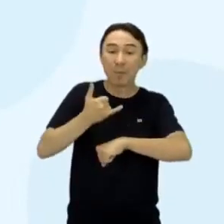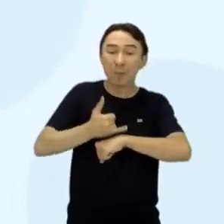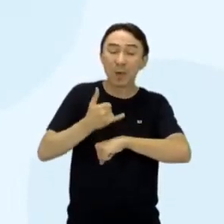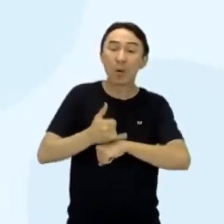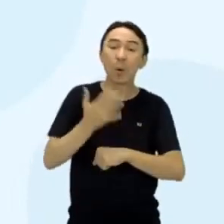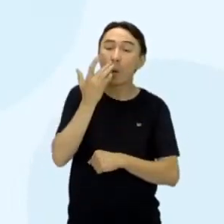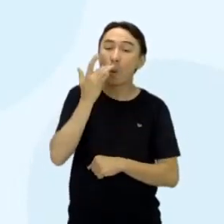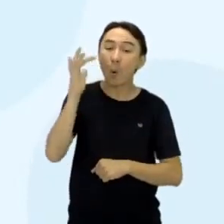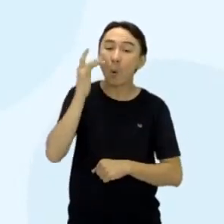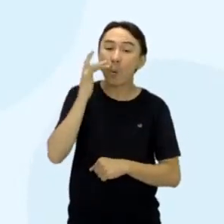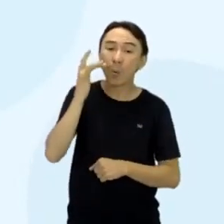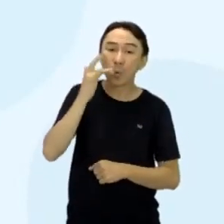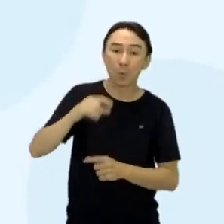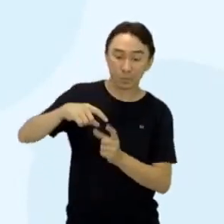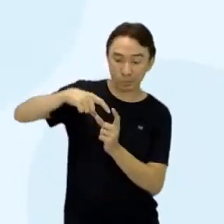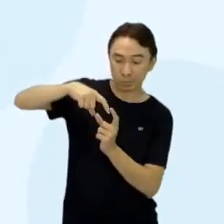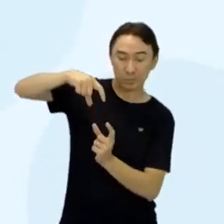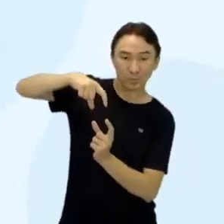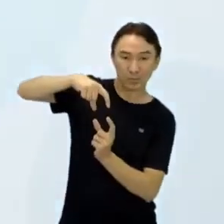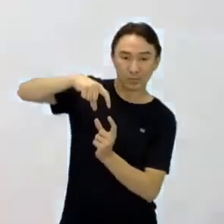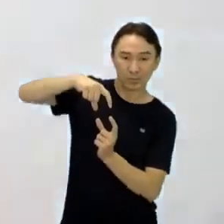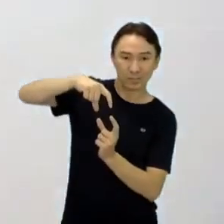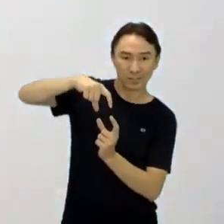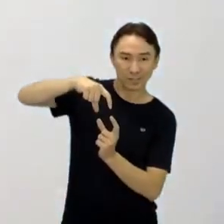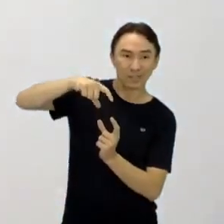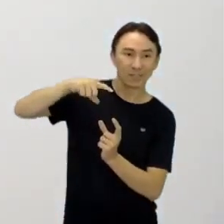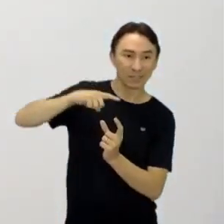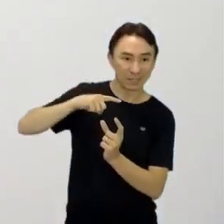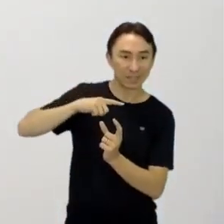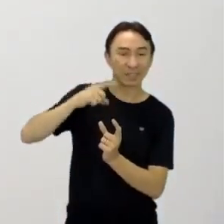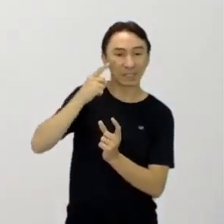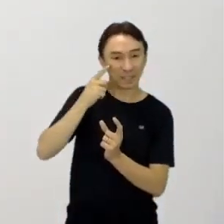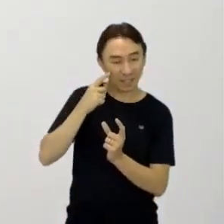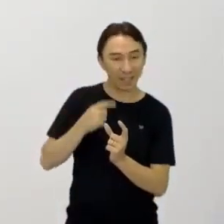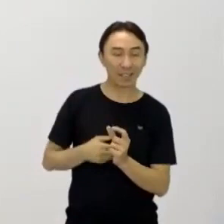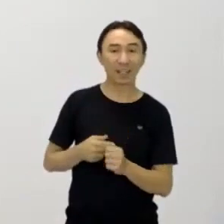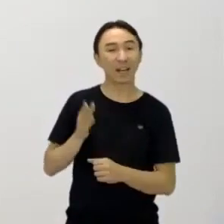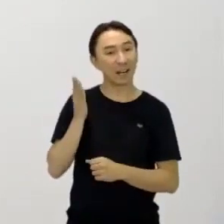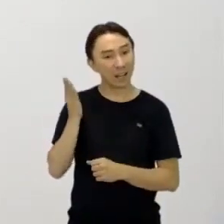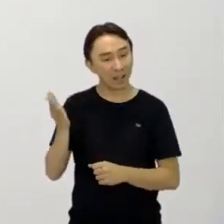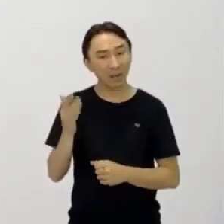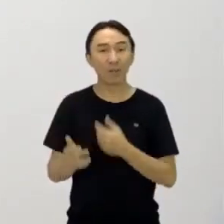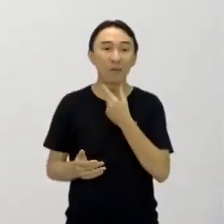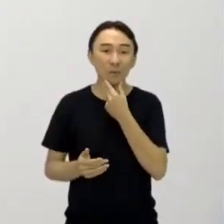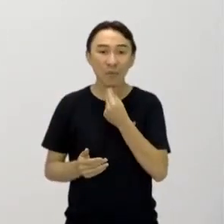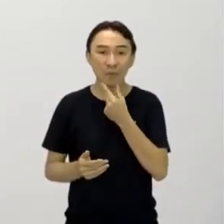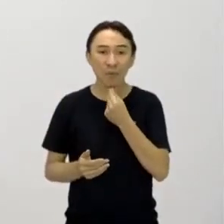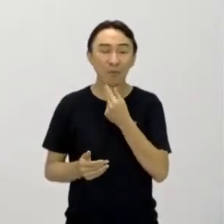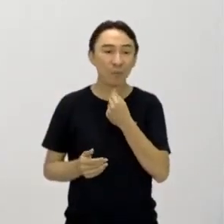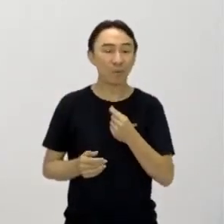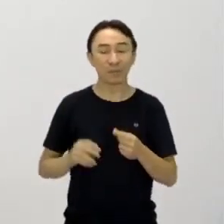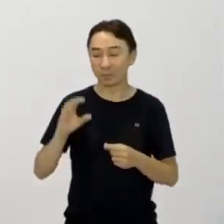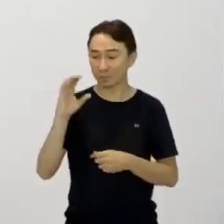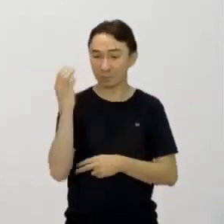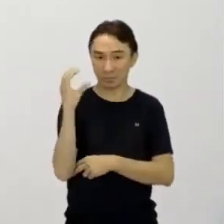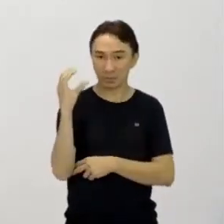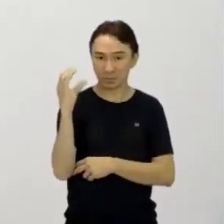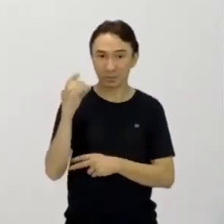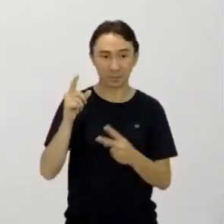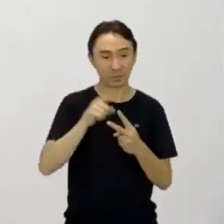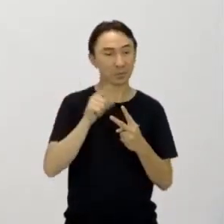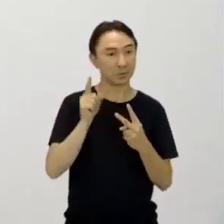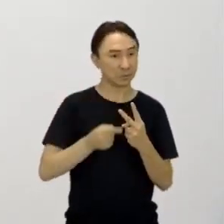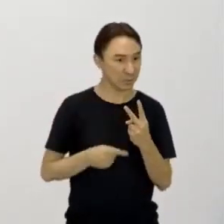alfa. É um experimento que foi conduzido por Rutherford e Bohr, né? É um experimento da lâmina de ouro,